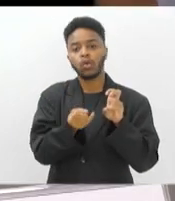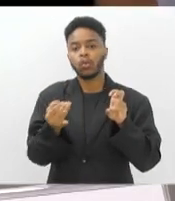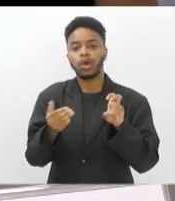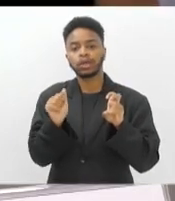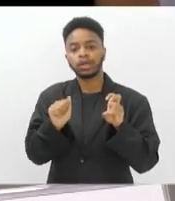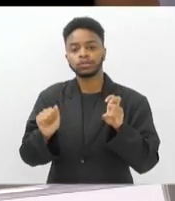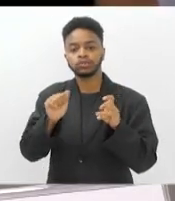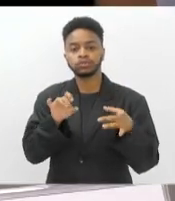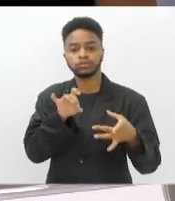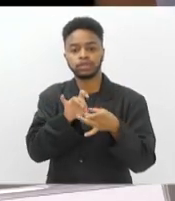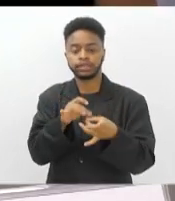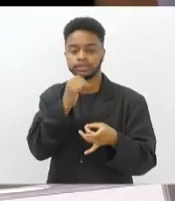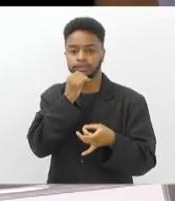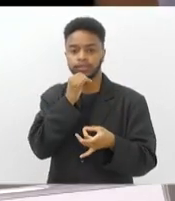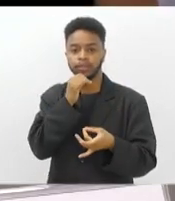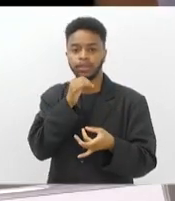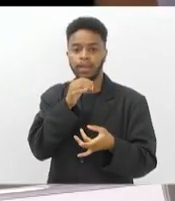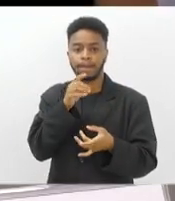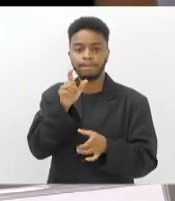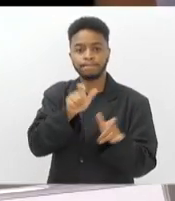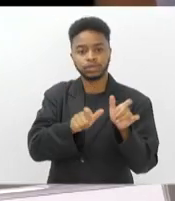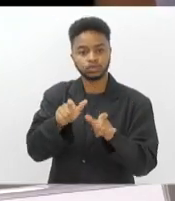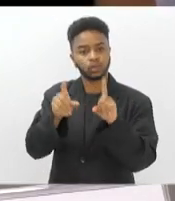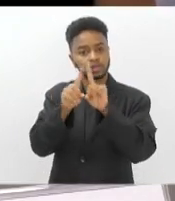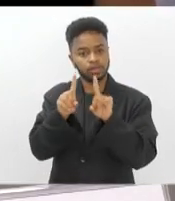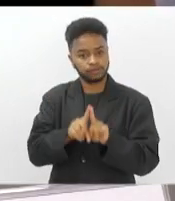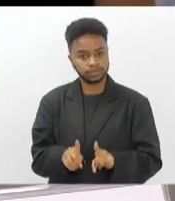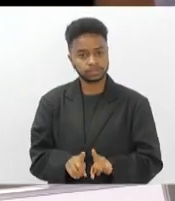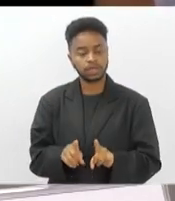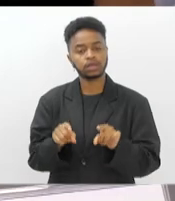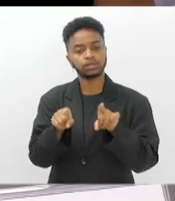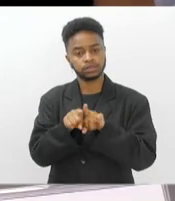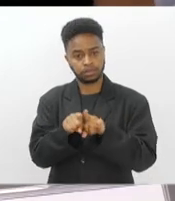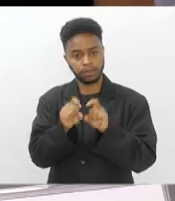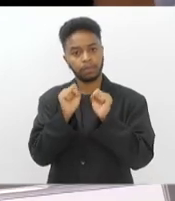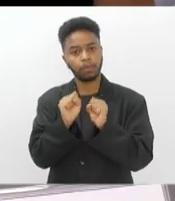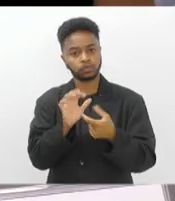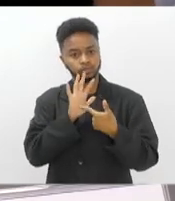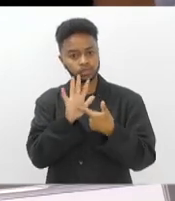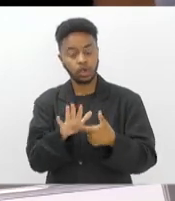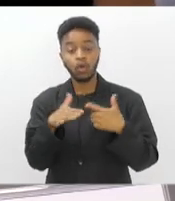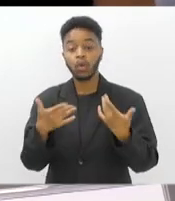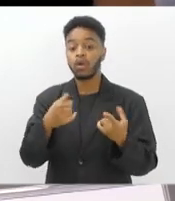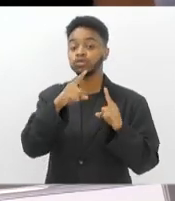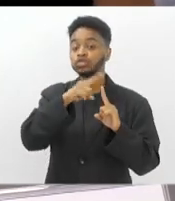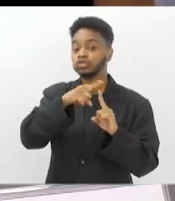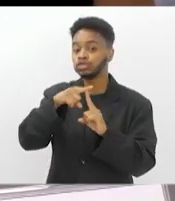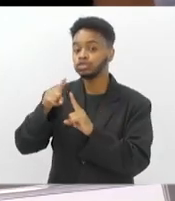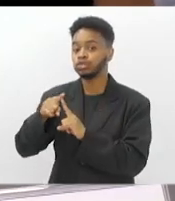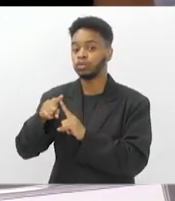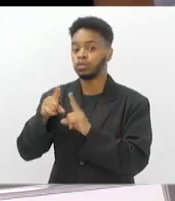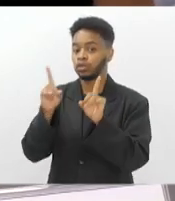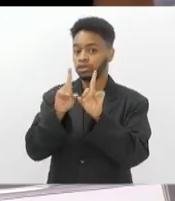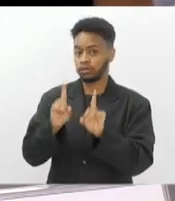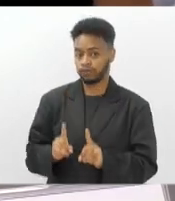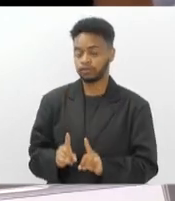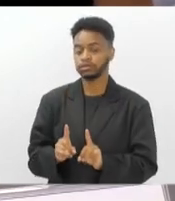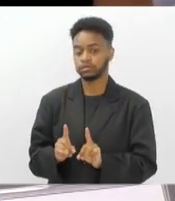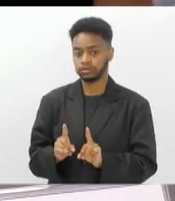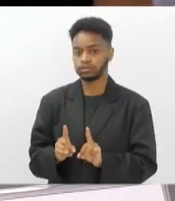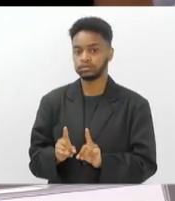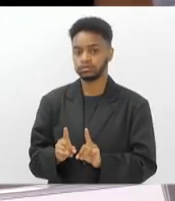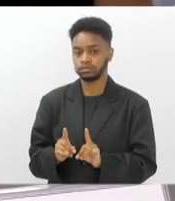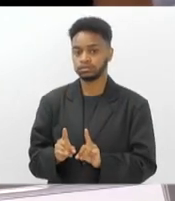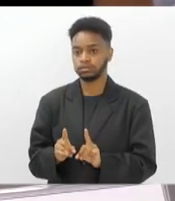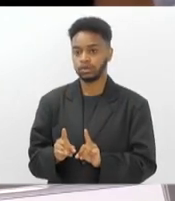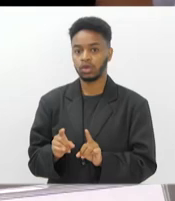registrados como pessoas com deficiência né né Quais os tipos eh de deficiência